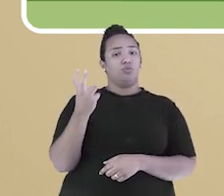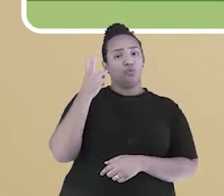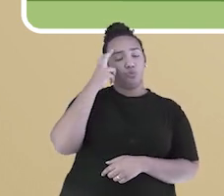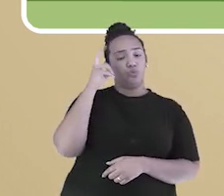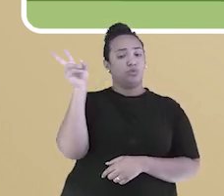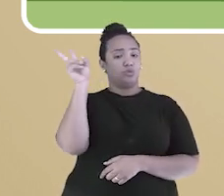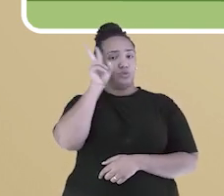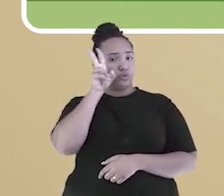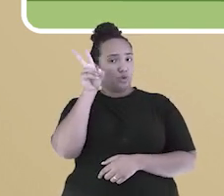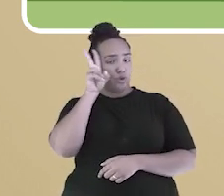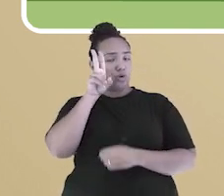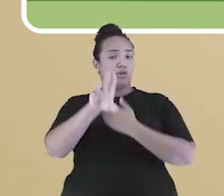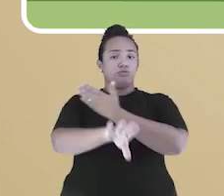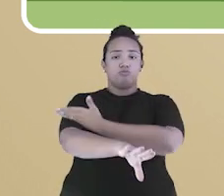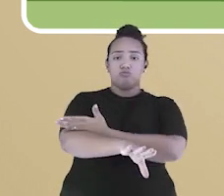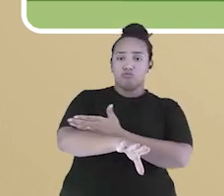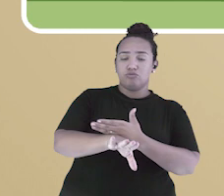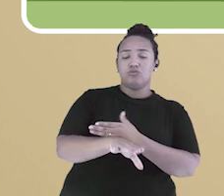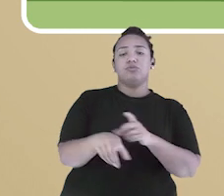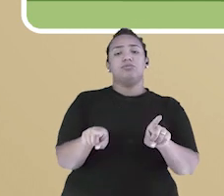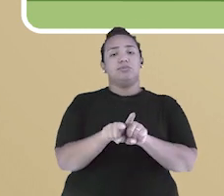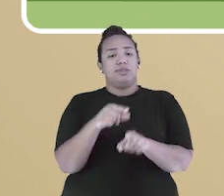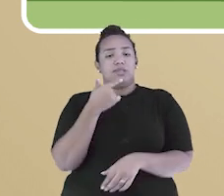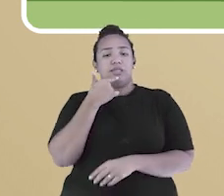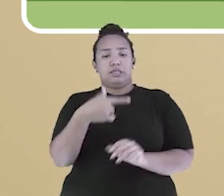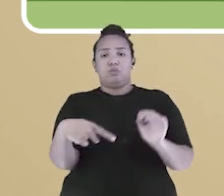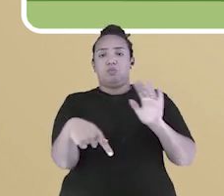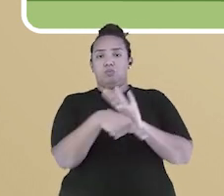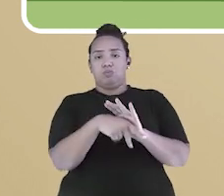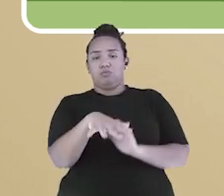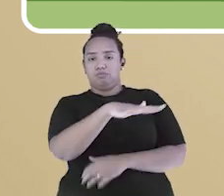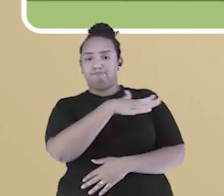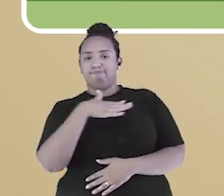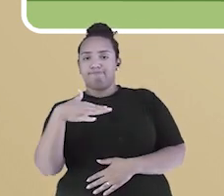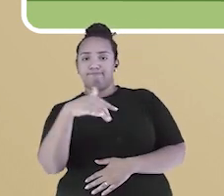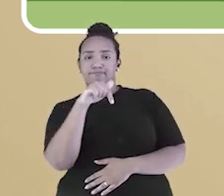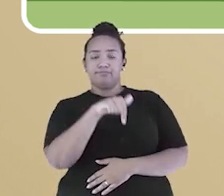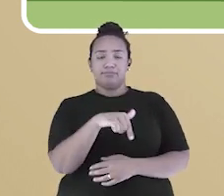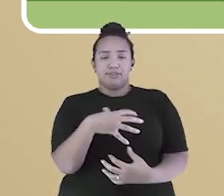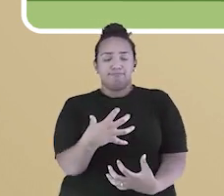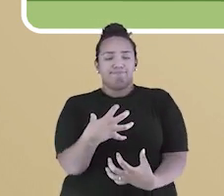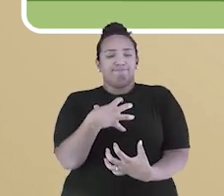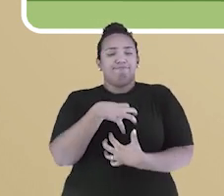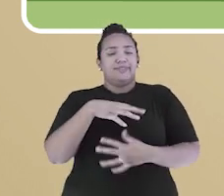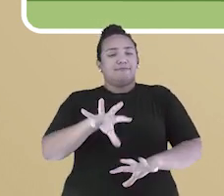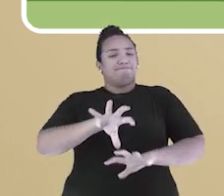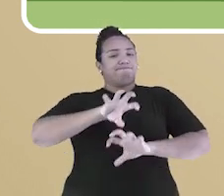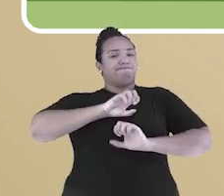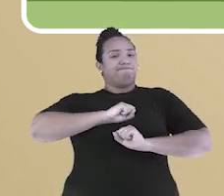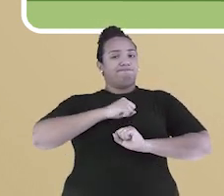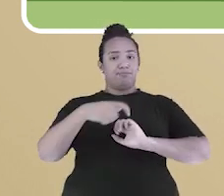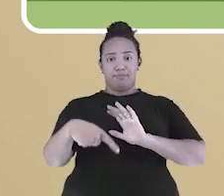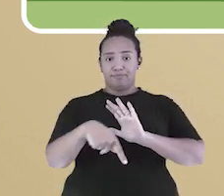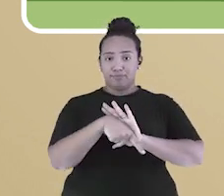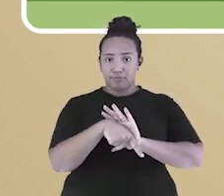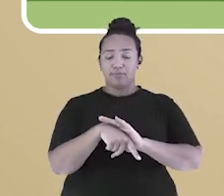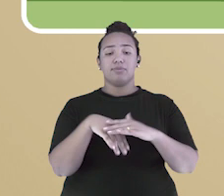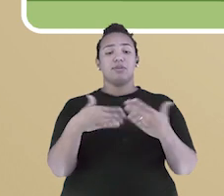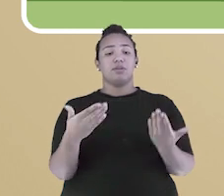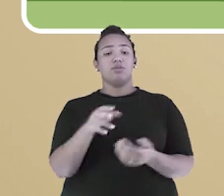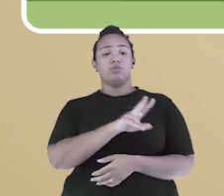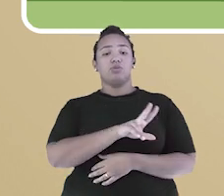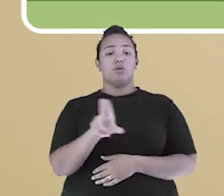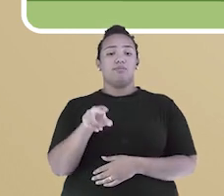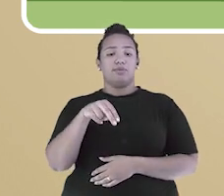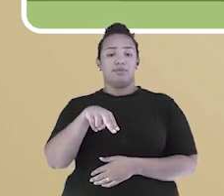histórias, costumes e línguas próprias dali. Esse sentimento de pertencimento e identidades em comum é denominado